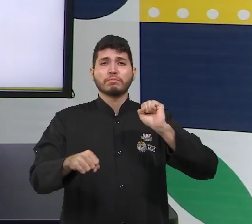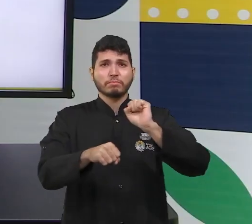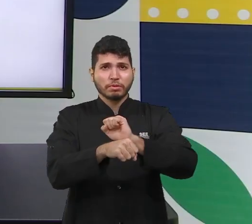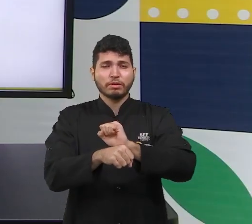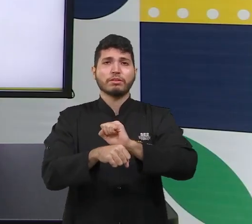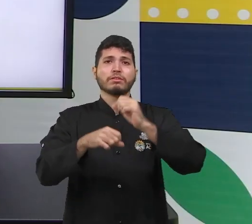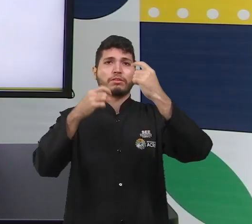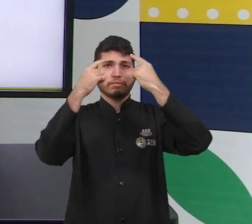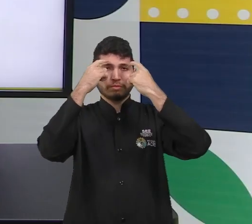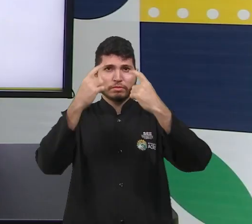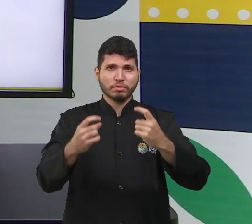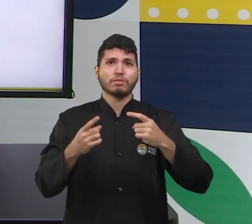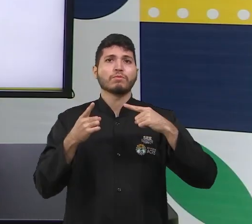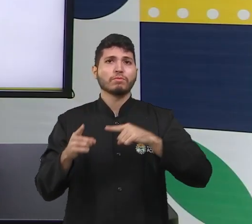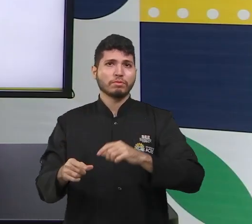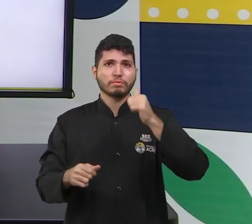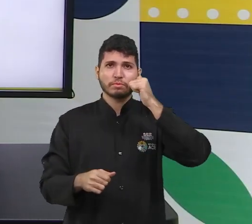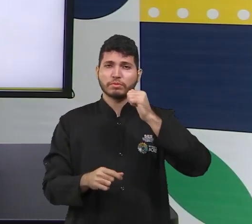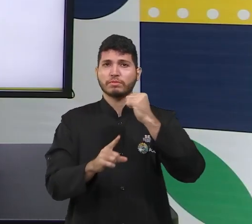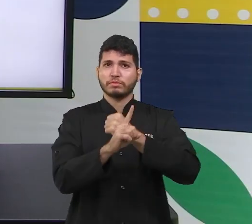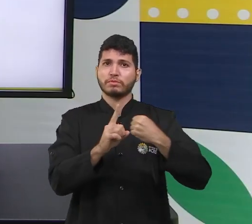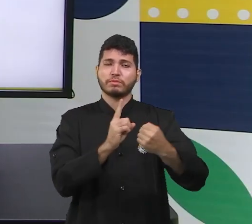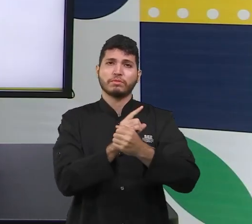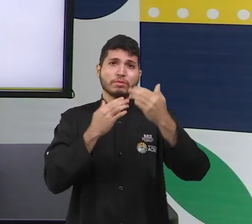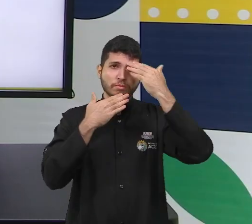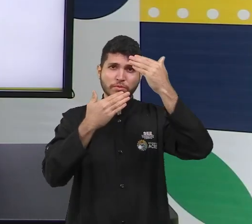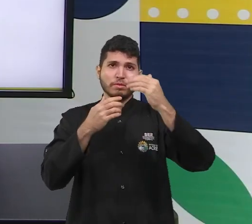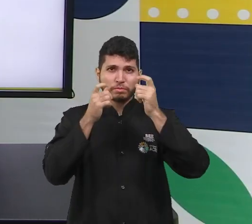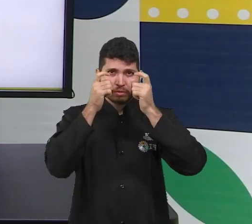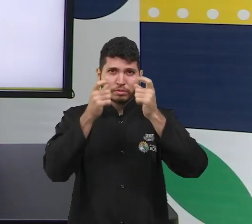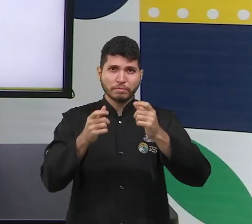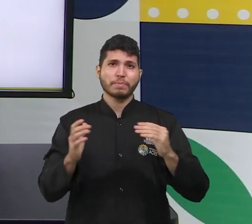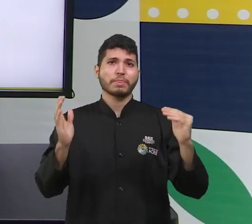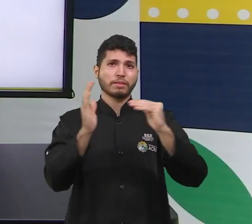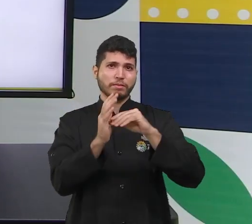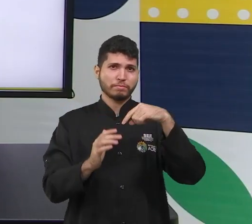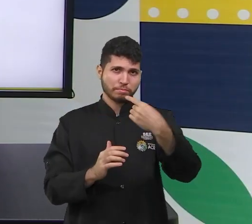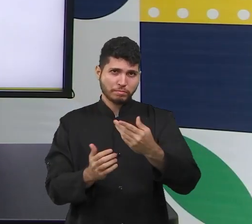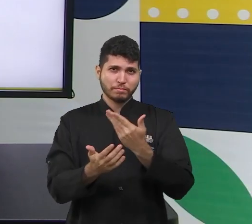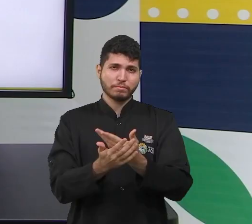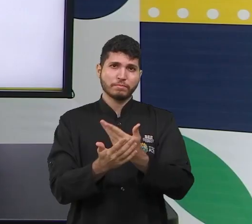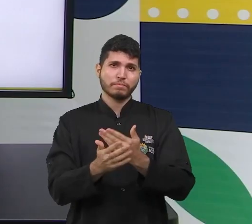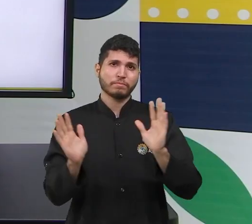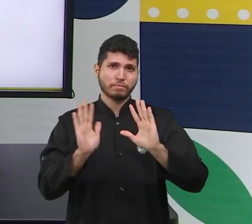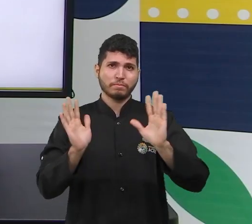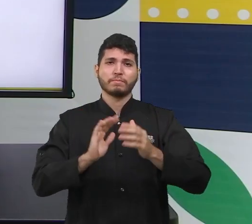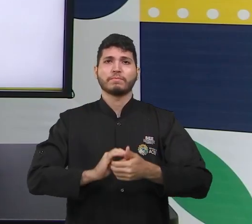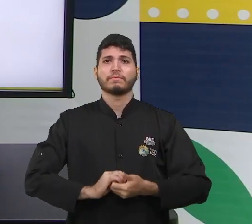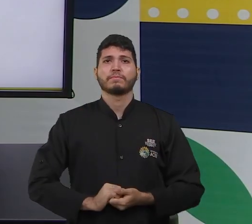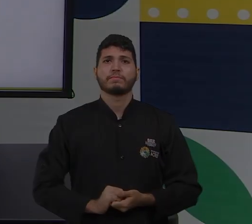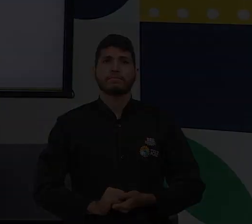violência contra a mulher na sociedade. Obrigado pela atenção e até a próxima aula. Tchau!